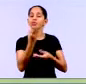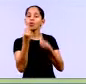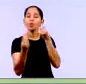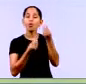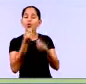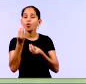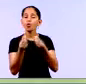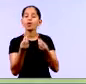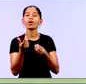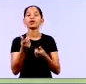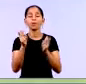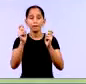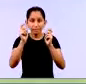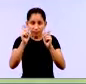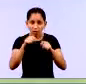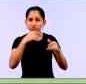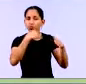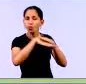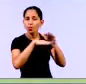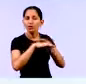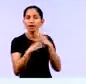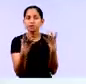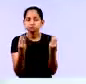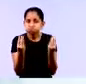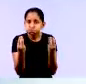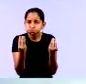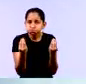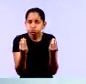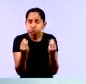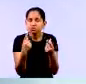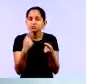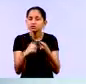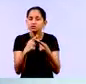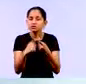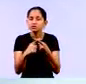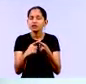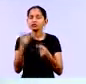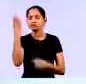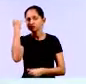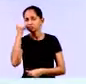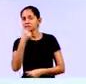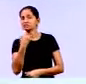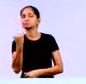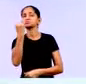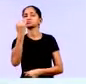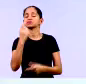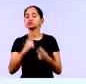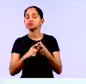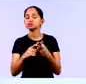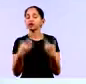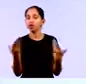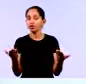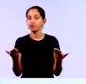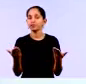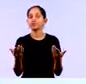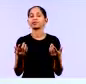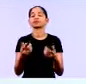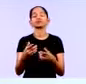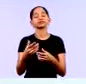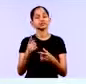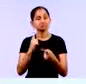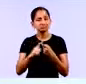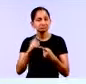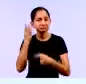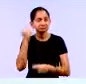armazenamento. Por que eu tenho que saber qual é a minha capacidade de armazenamento? Por que eu tenho que saber